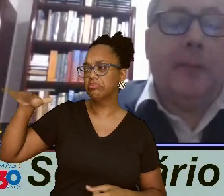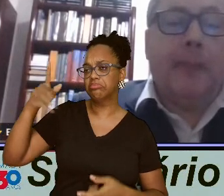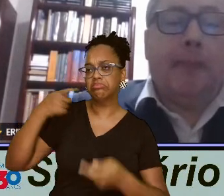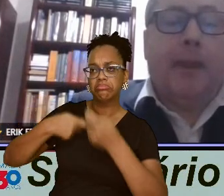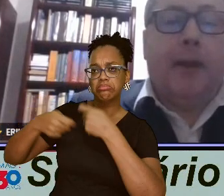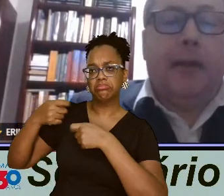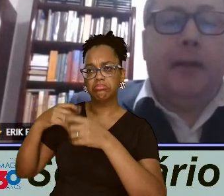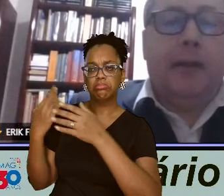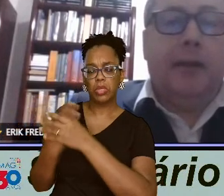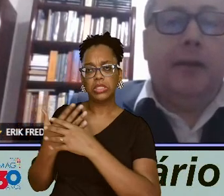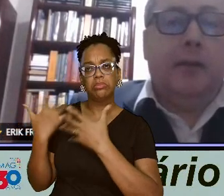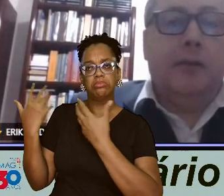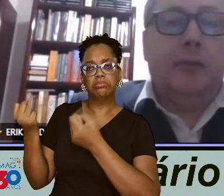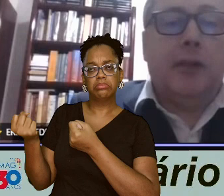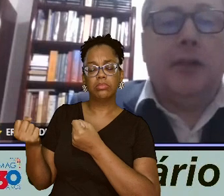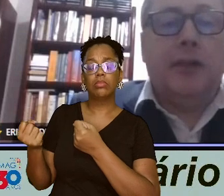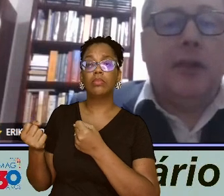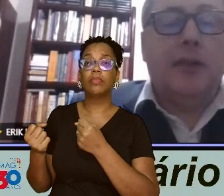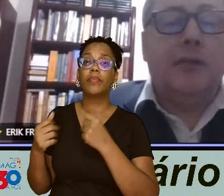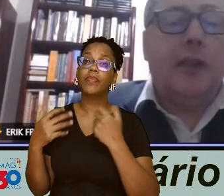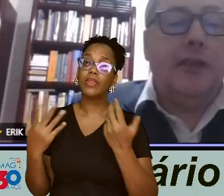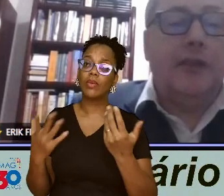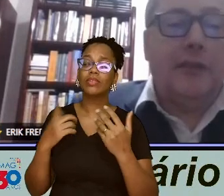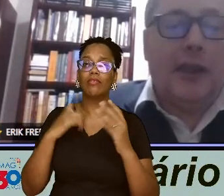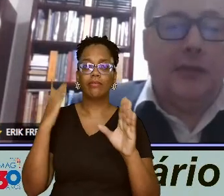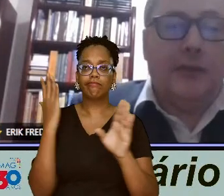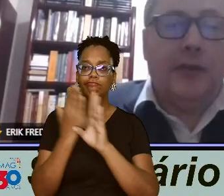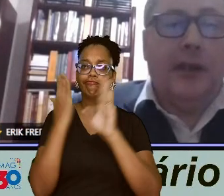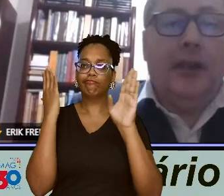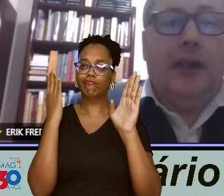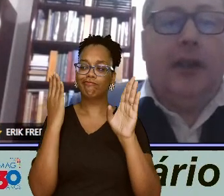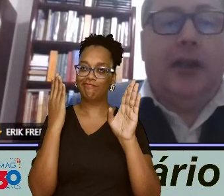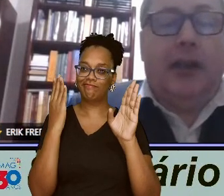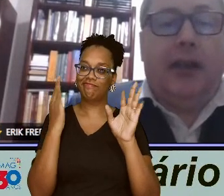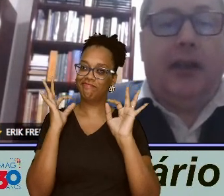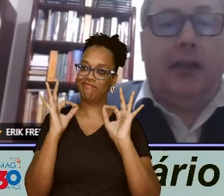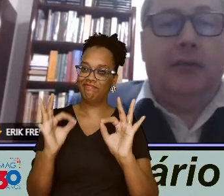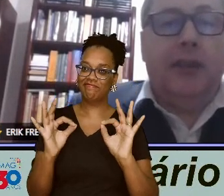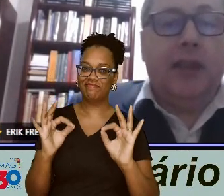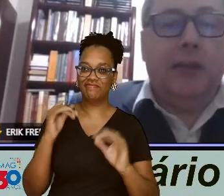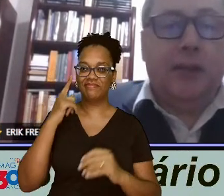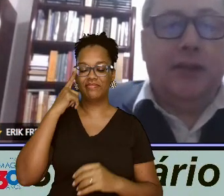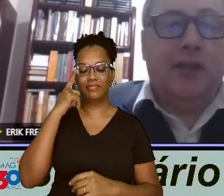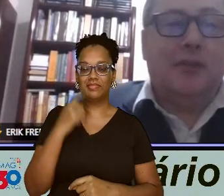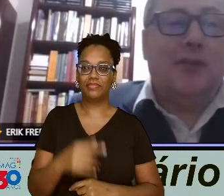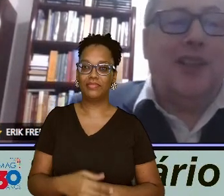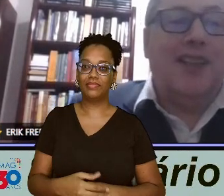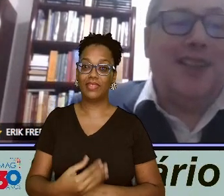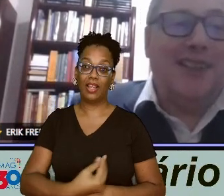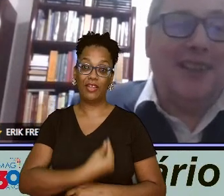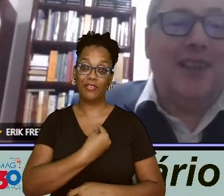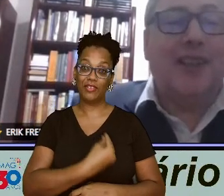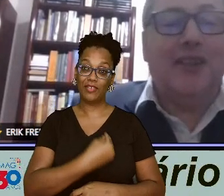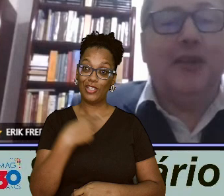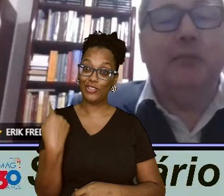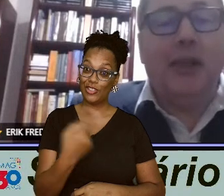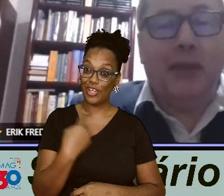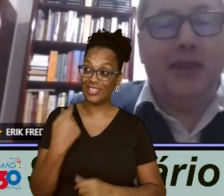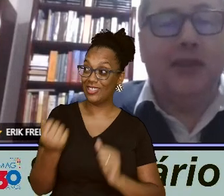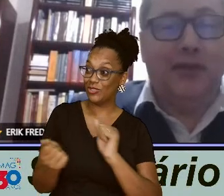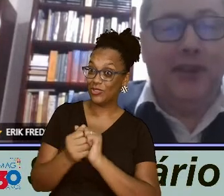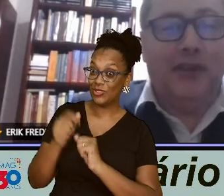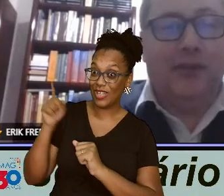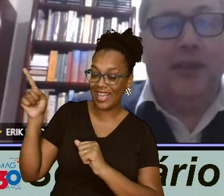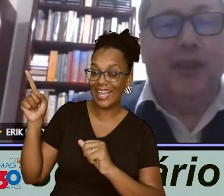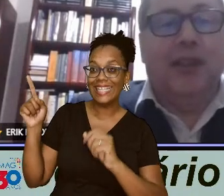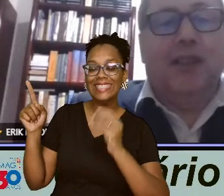processos. Então, houve uma coincidência feliz de fatos. A vida nossa com eles, né, teria sido bem